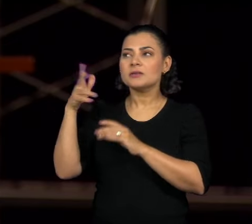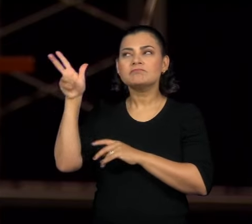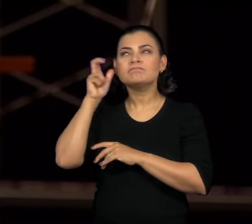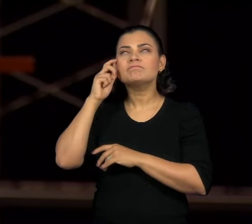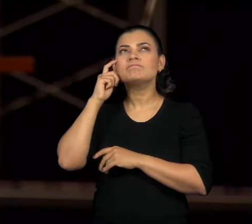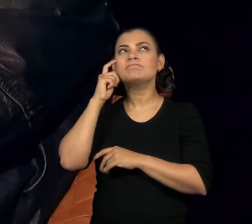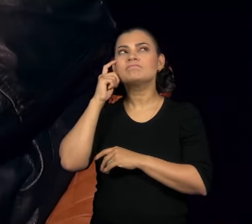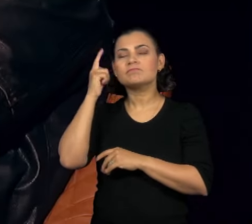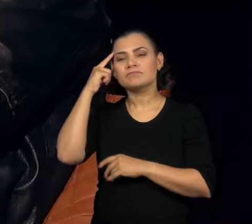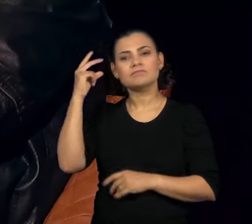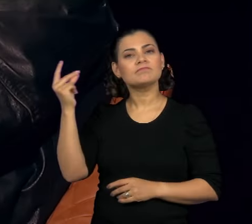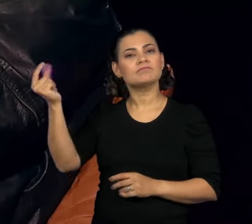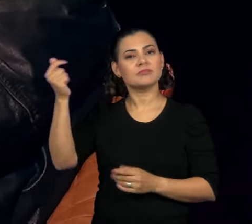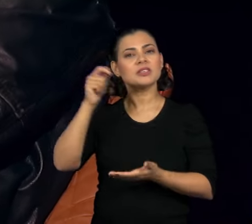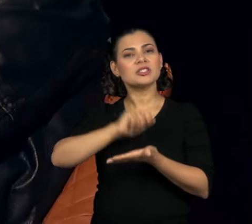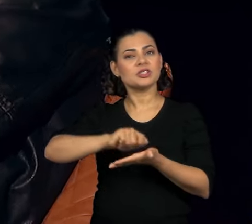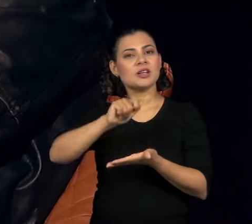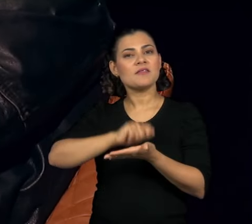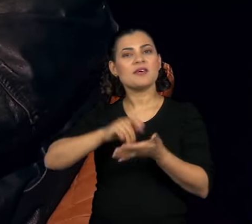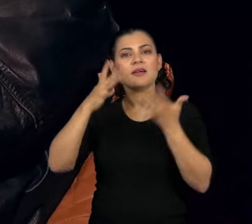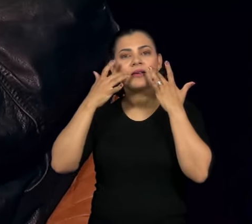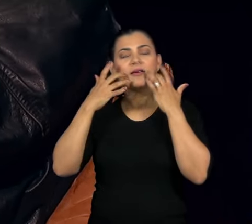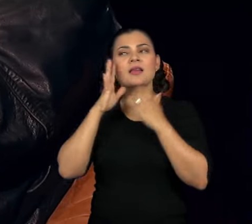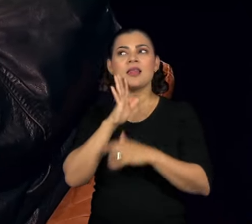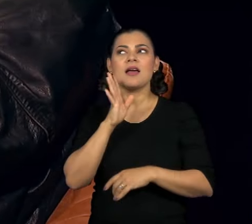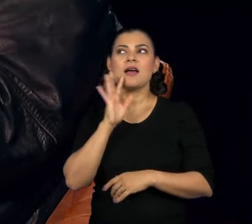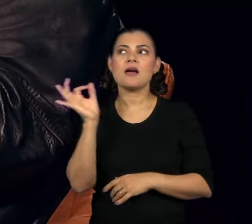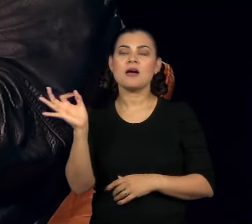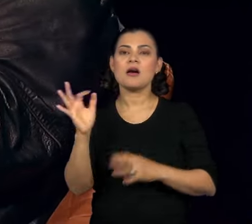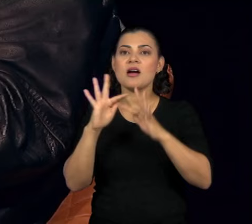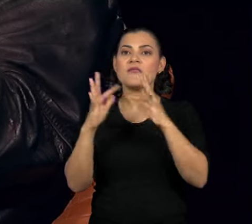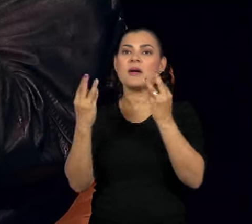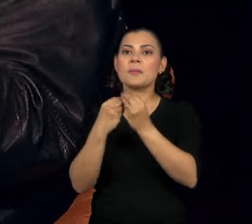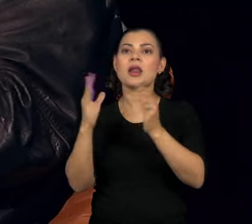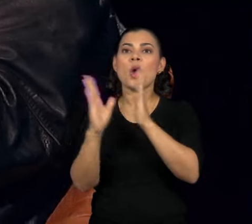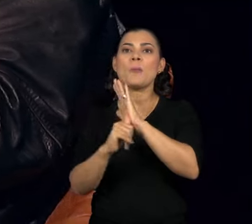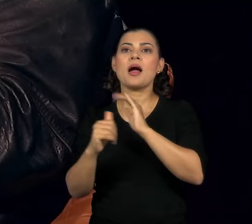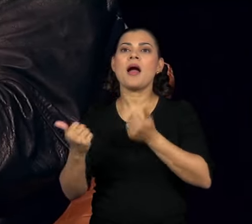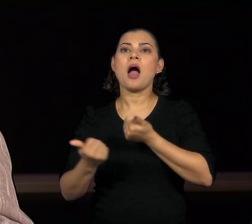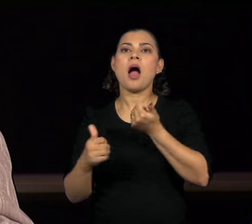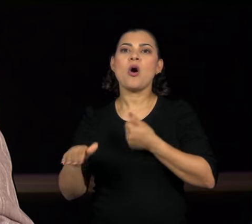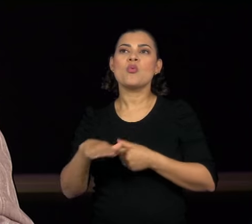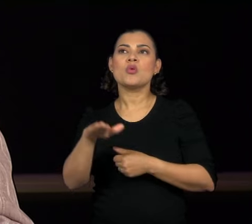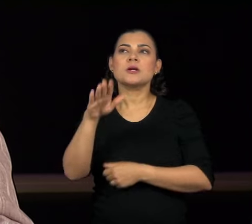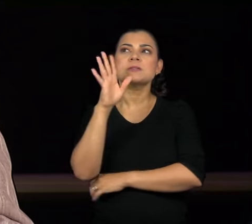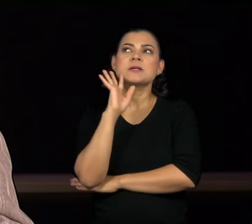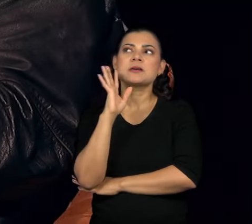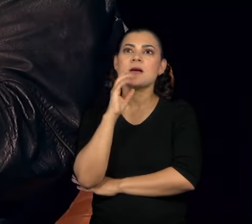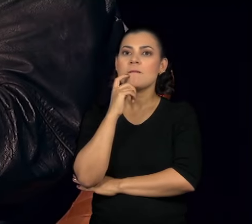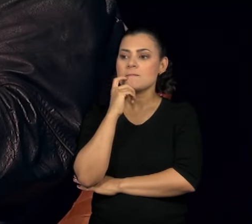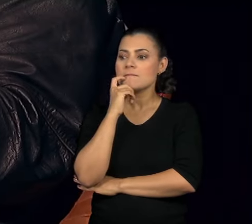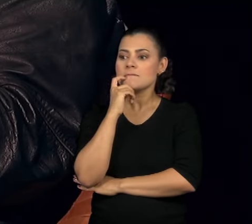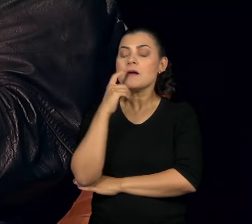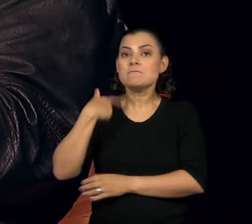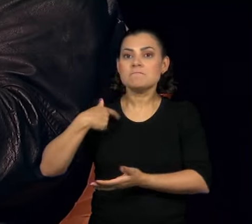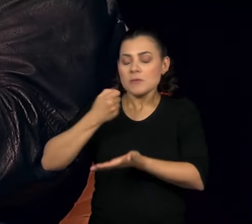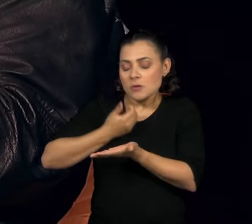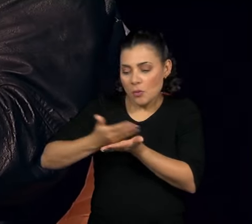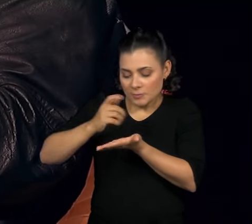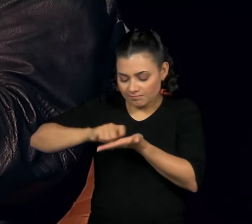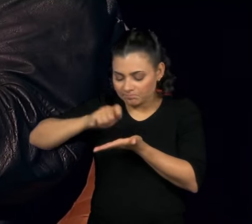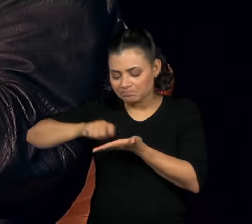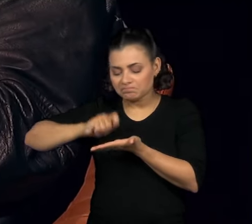Aí eu falei, sobre fazer uma família que rouba carros. E aí eu comecei a escrever,